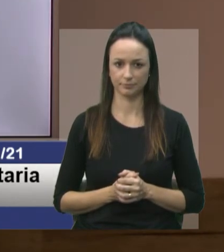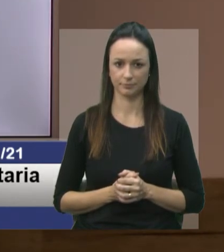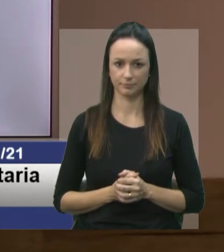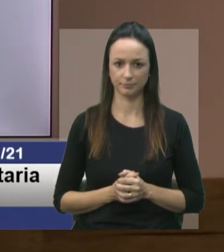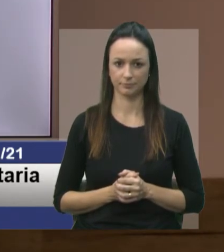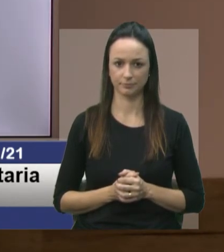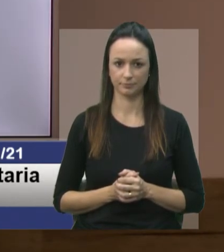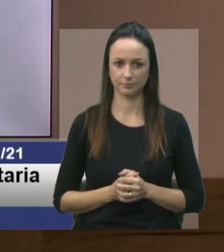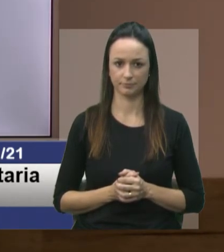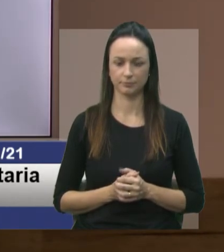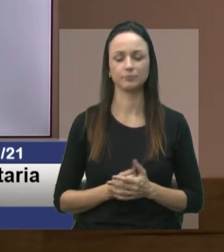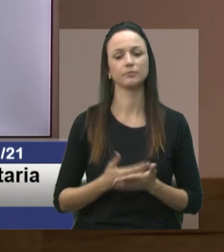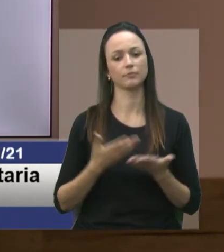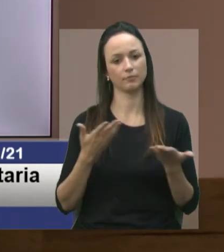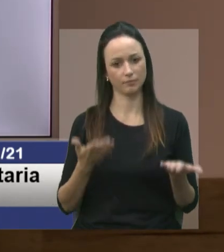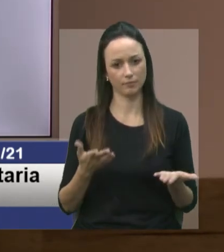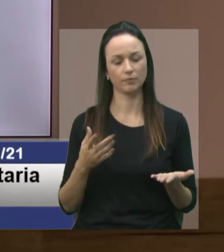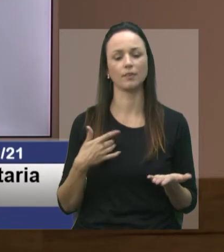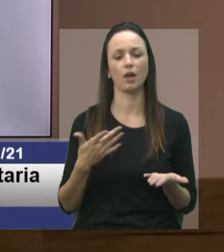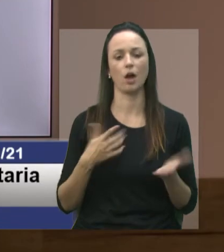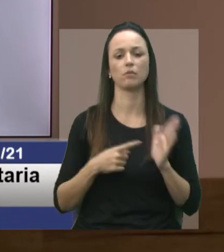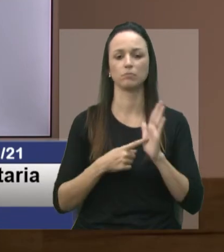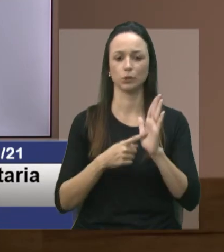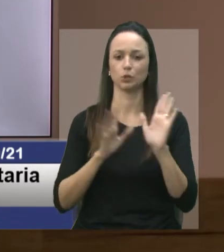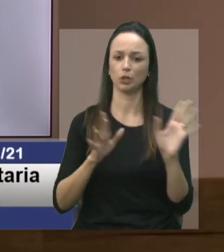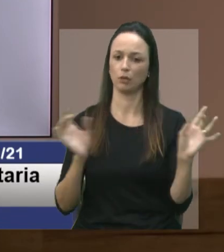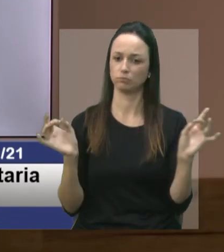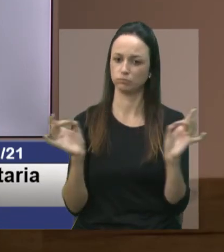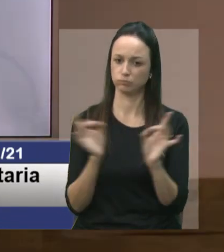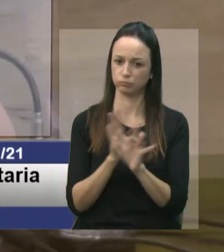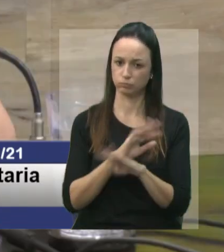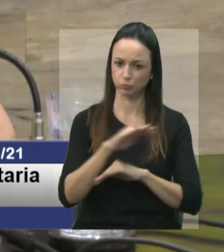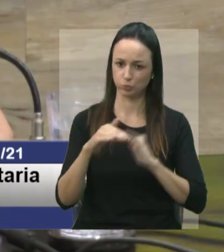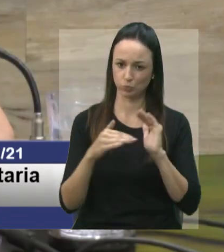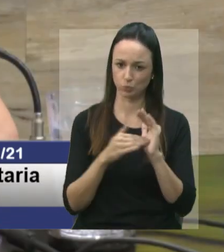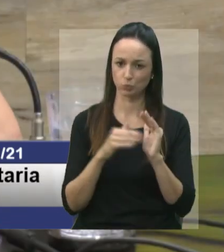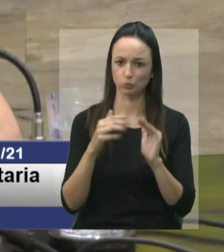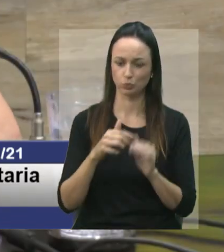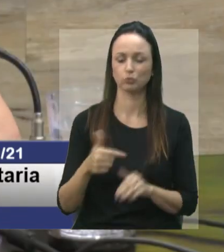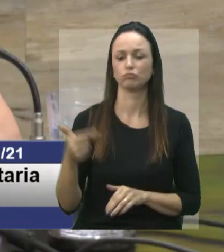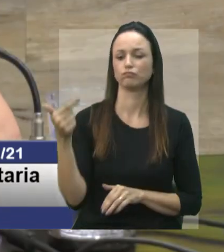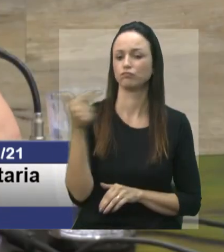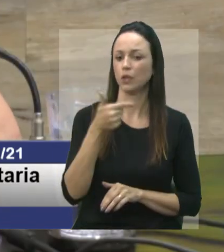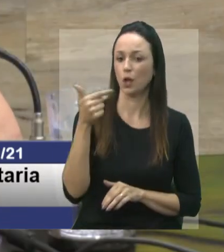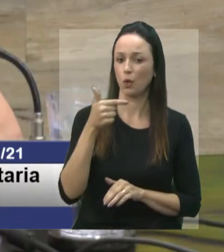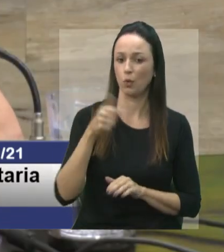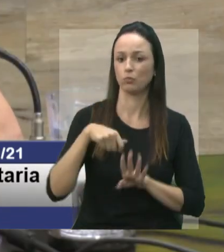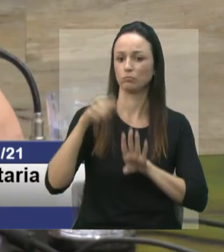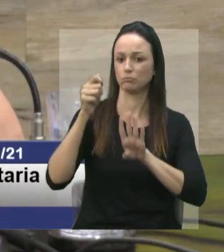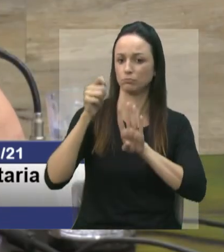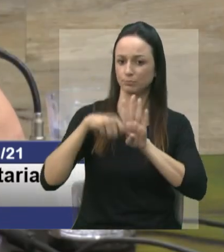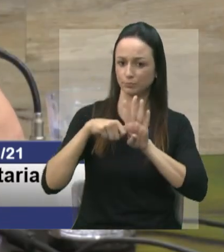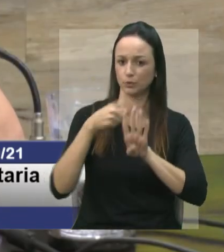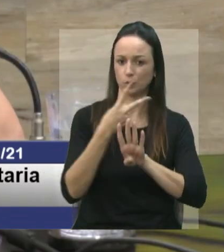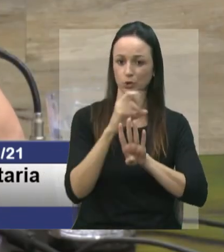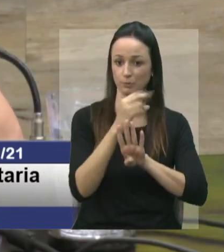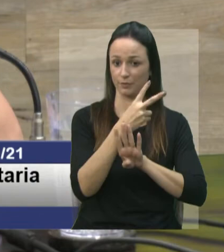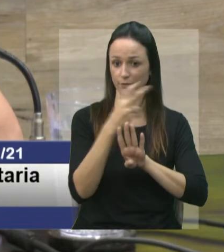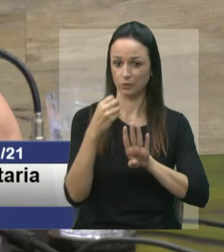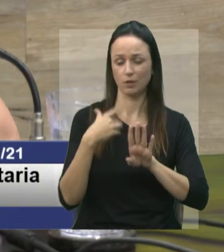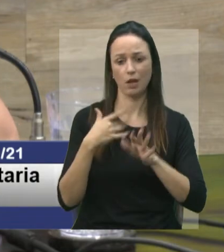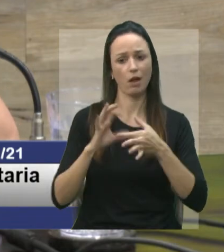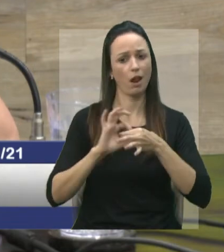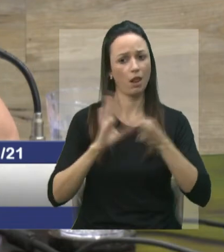É isso que tenho para apresentar para vocês referente ao segundo quadrimestre de 2021. Fico à disposição